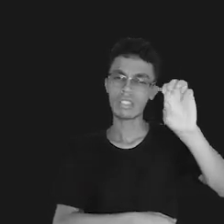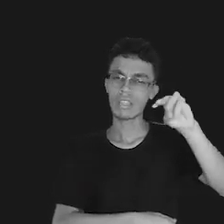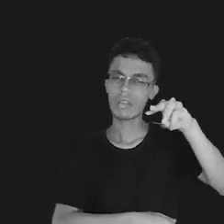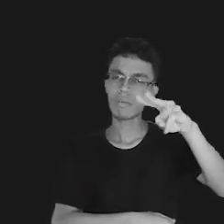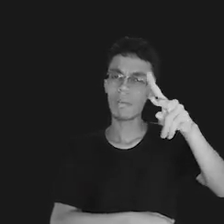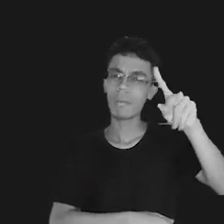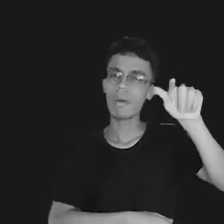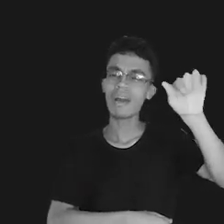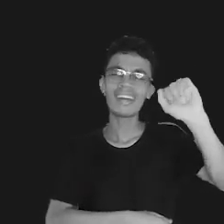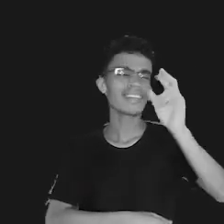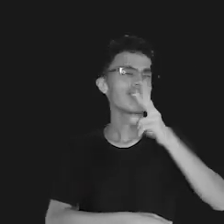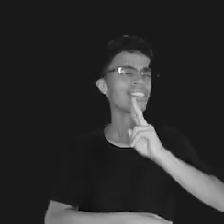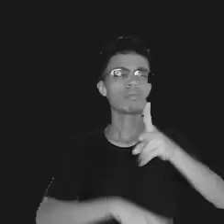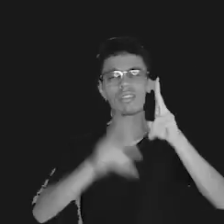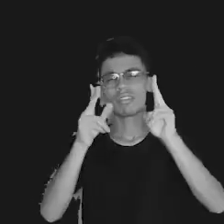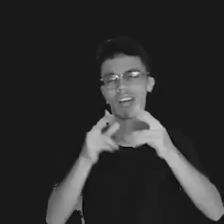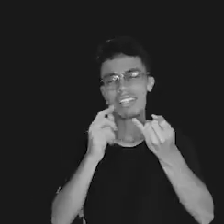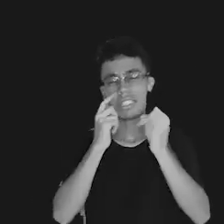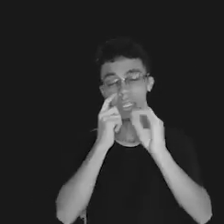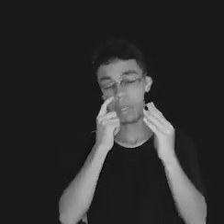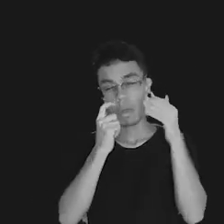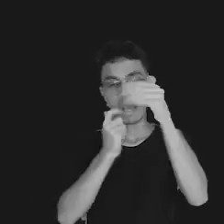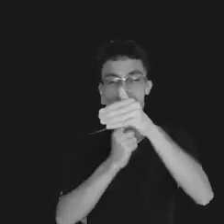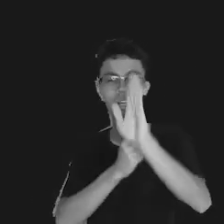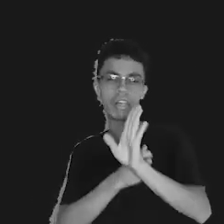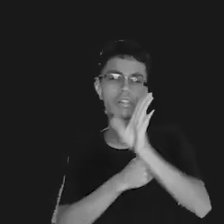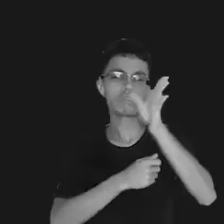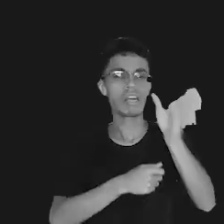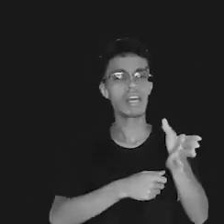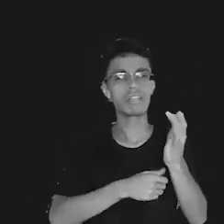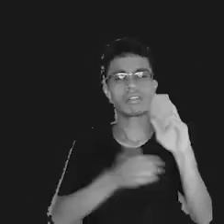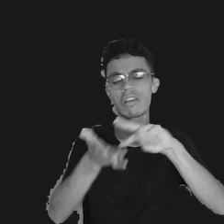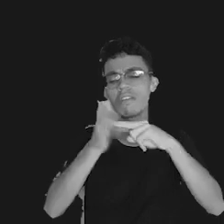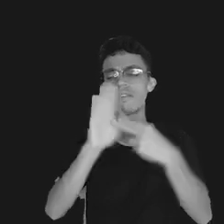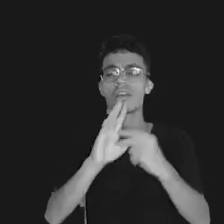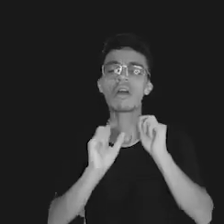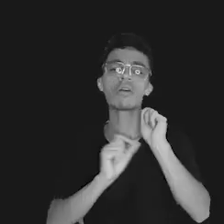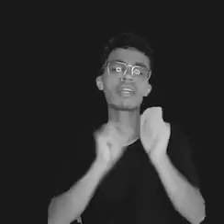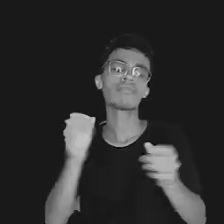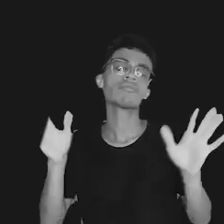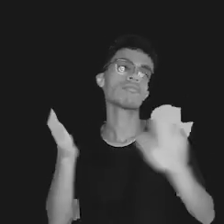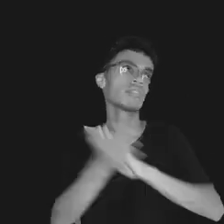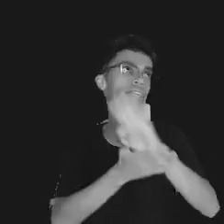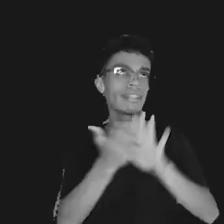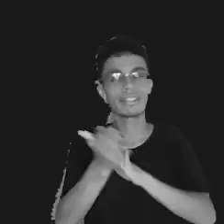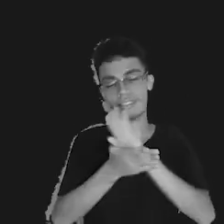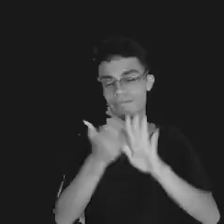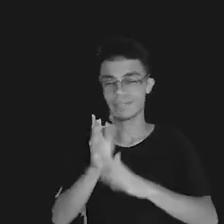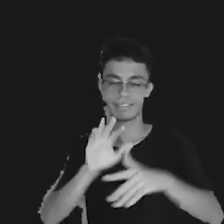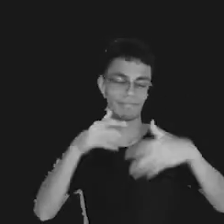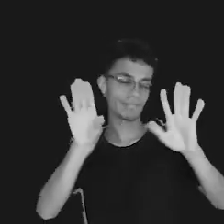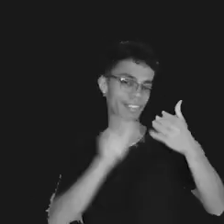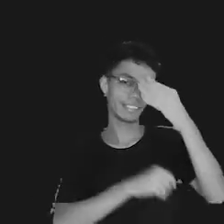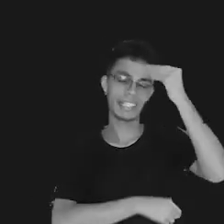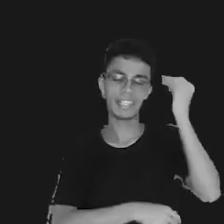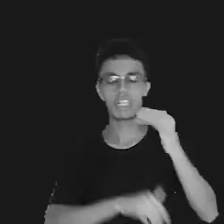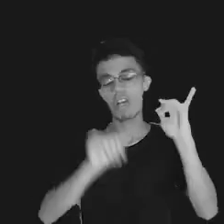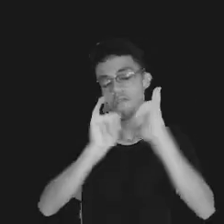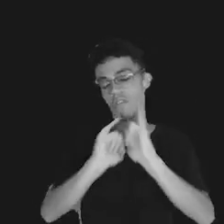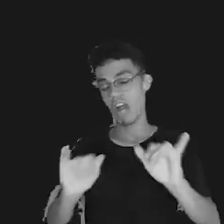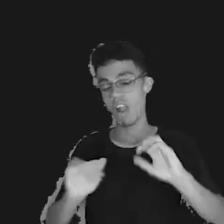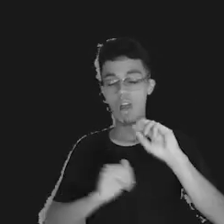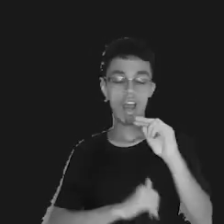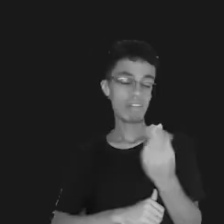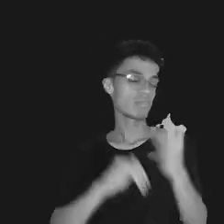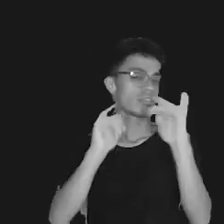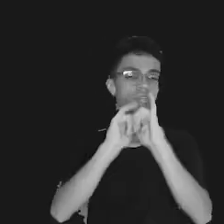entra, sai. Isso, o que quer dizer? Nada. O que eu digo e não digo é a